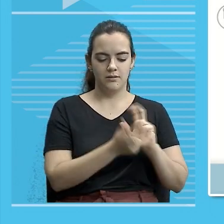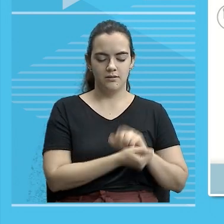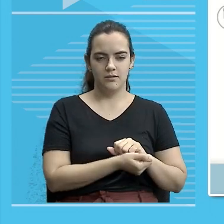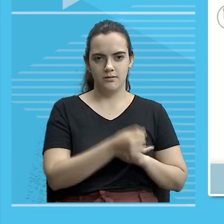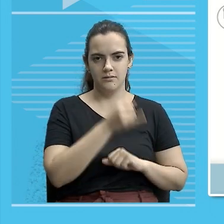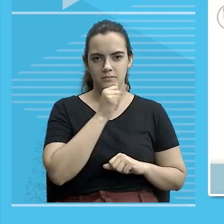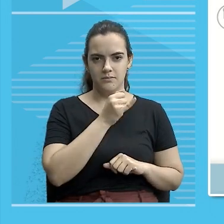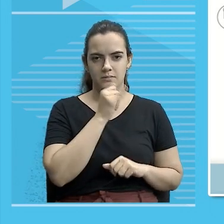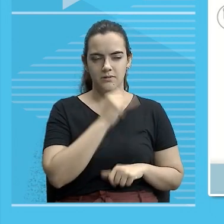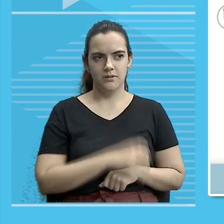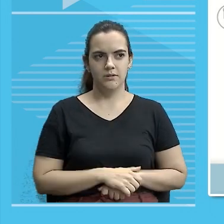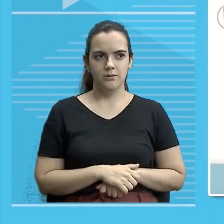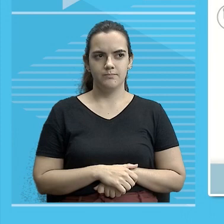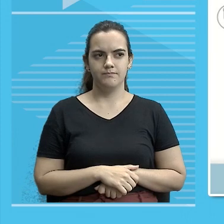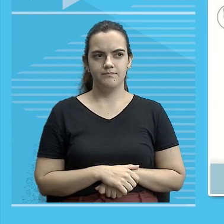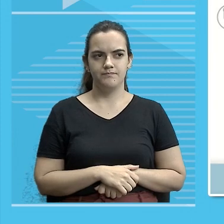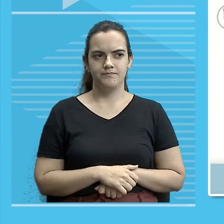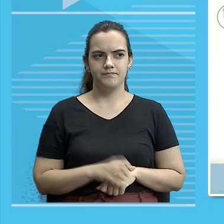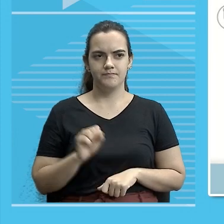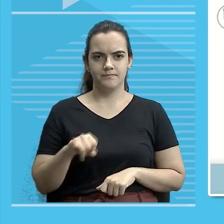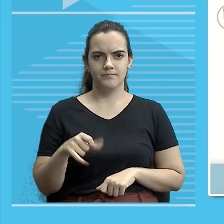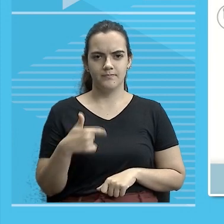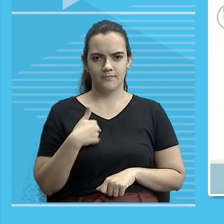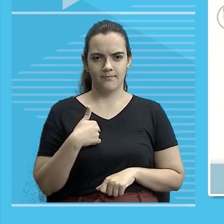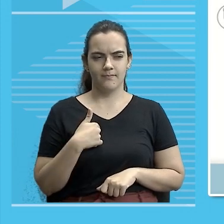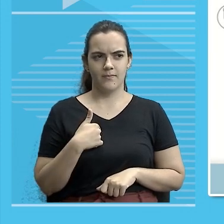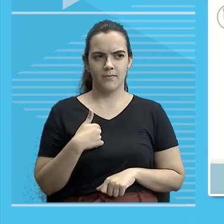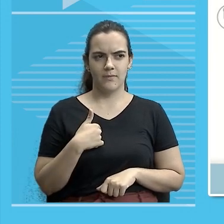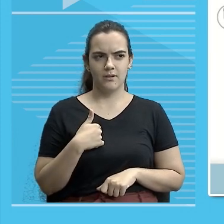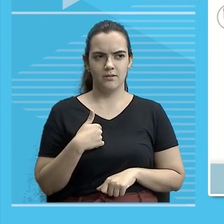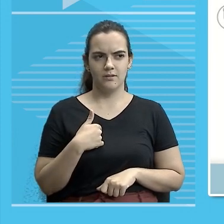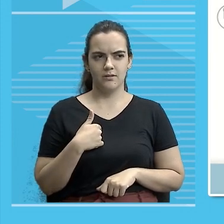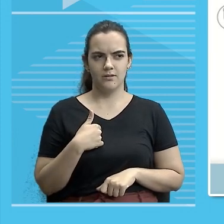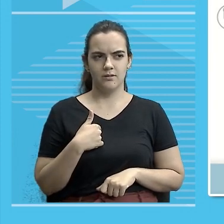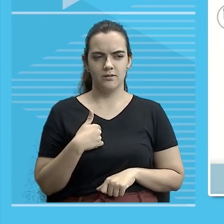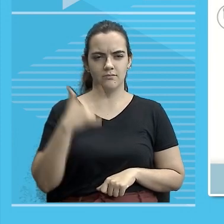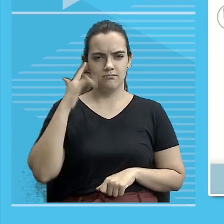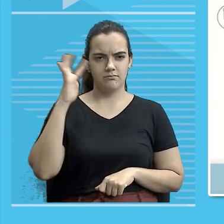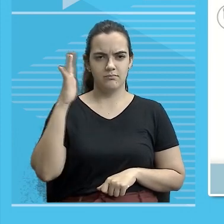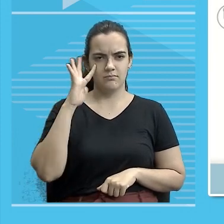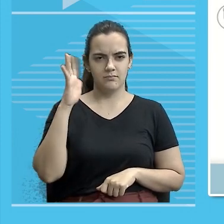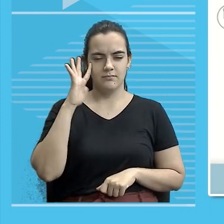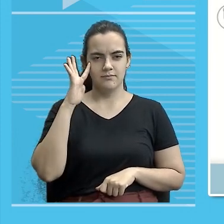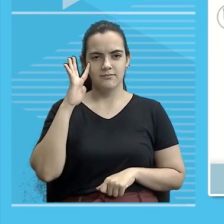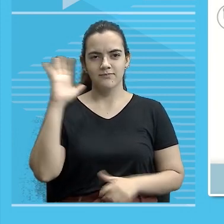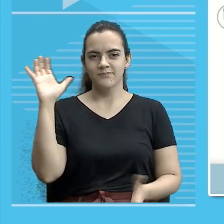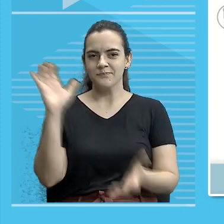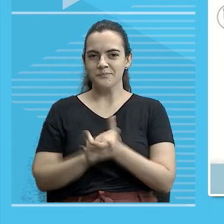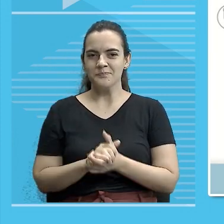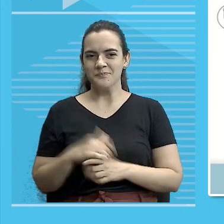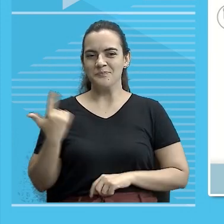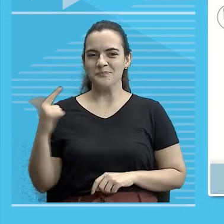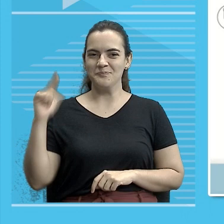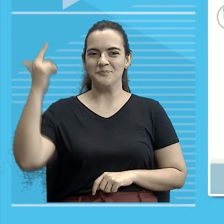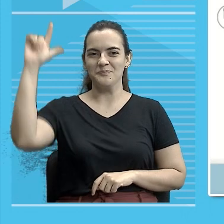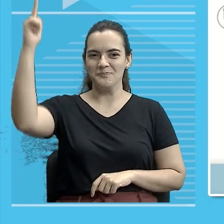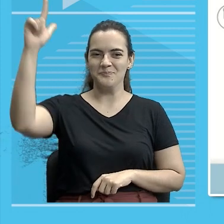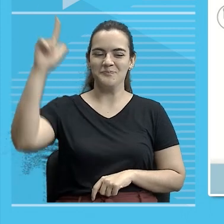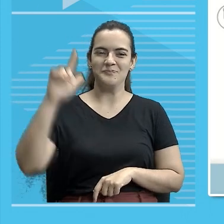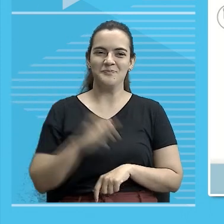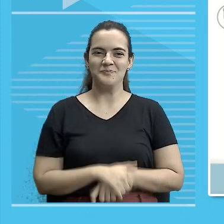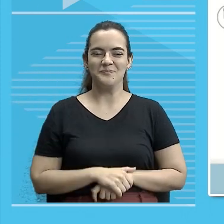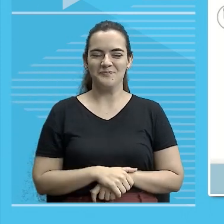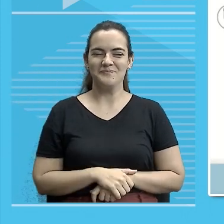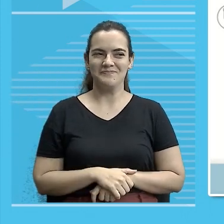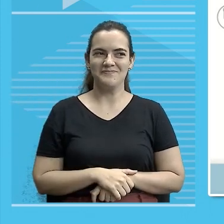exemplo se eu chegasse por exemplo hipoteticamente casei com a Luana aí nós vamos